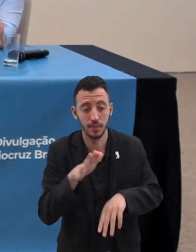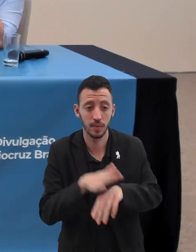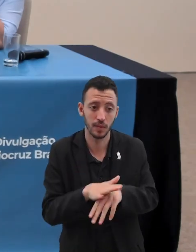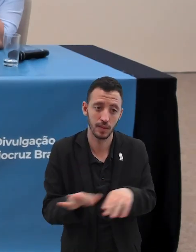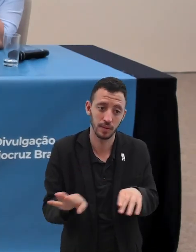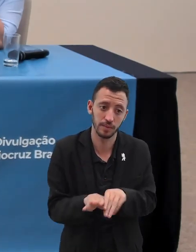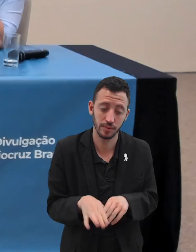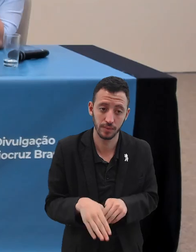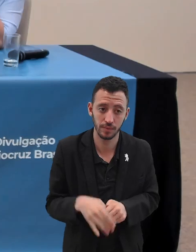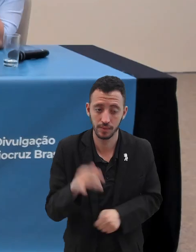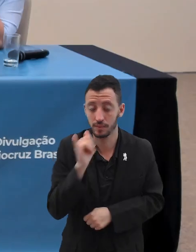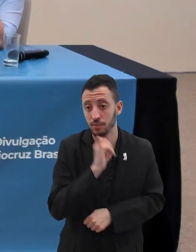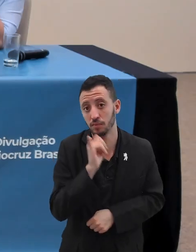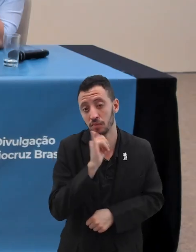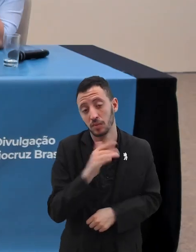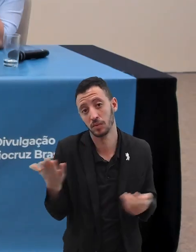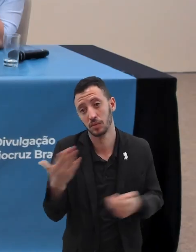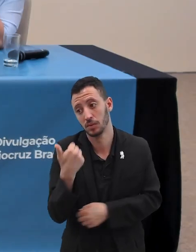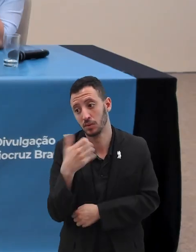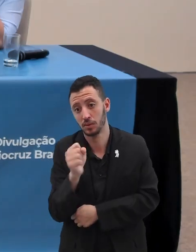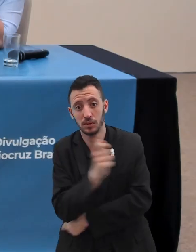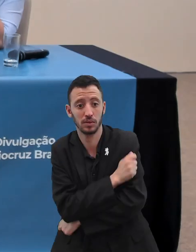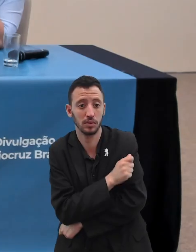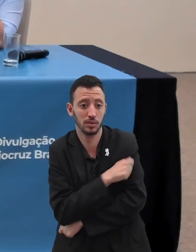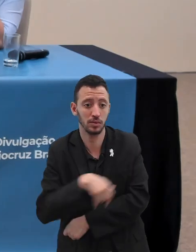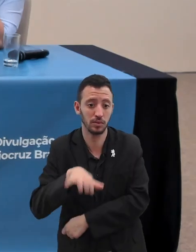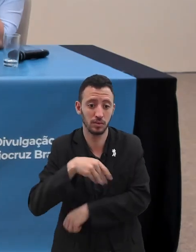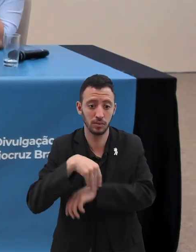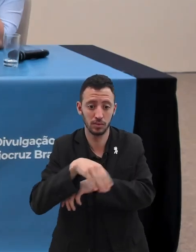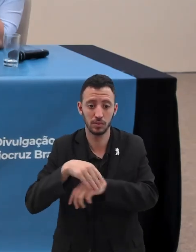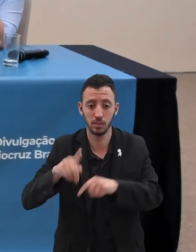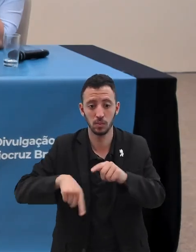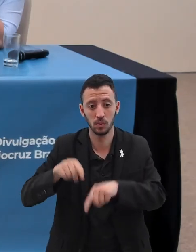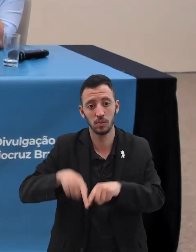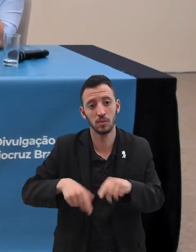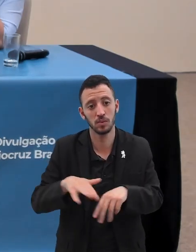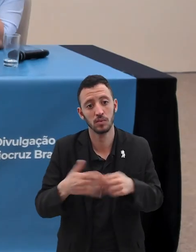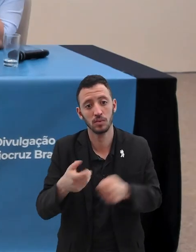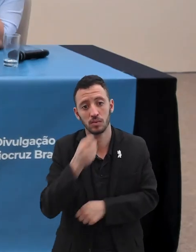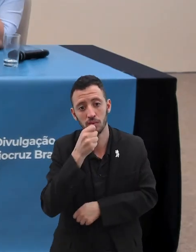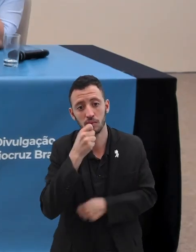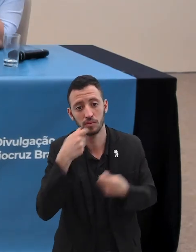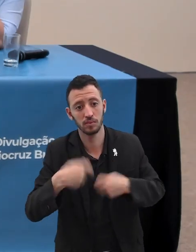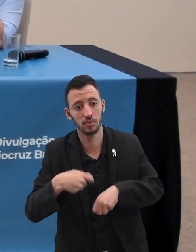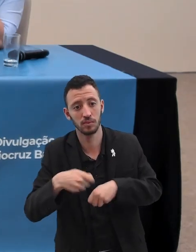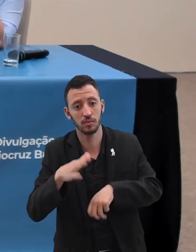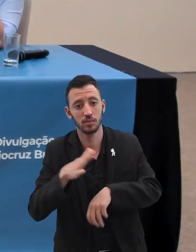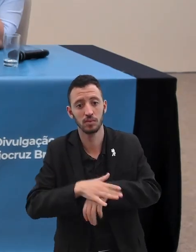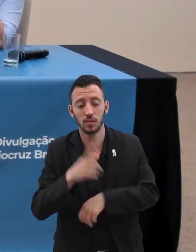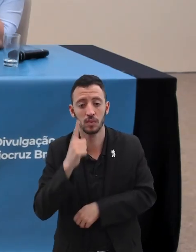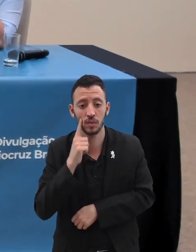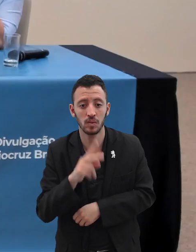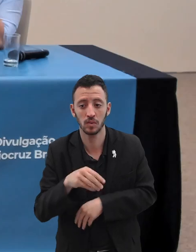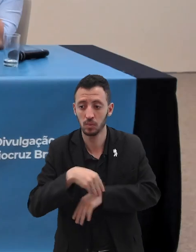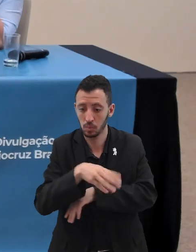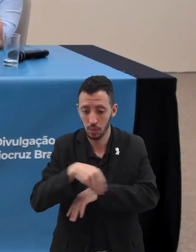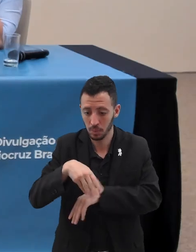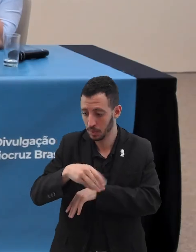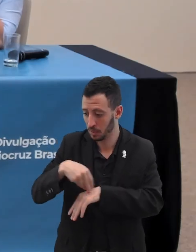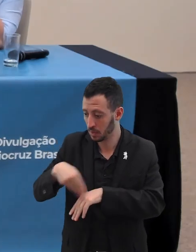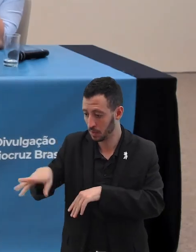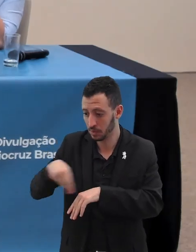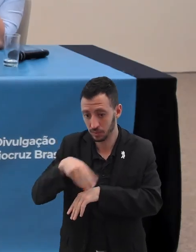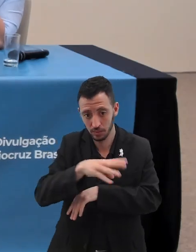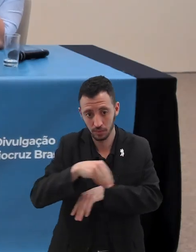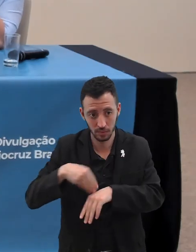Jornalistas, por exemplo, você tem 10 aulas de educação midiática para um produto. O jornalista desse uma ou duas aulas. Porque quando eu